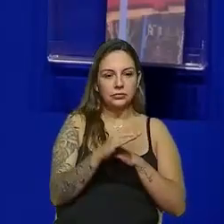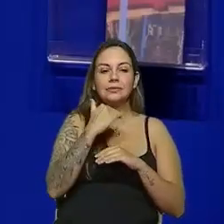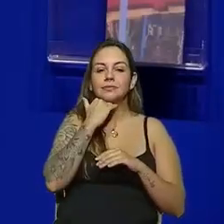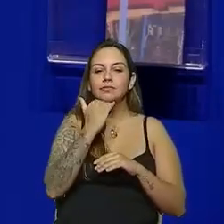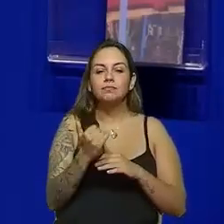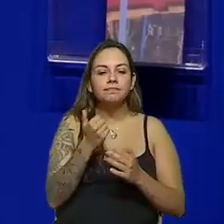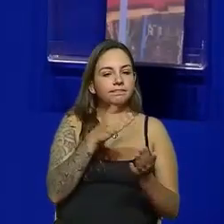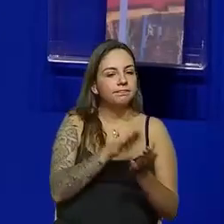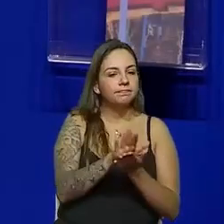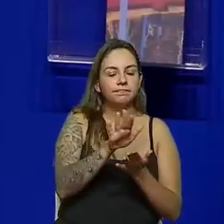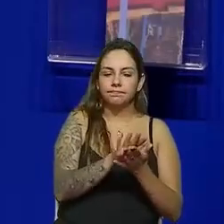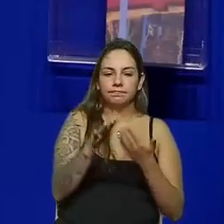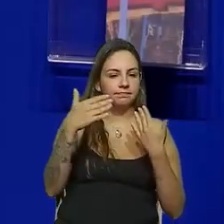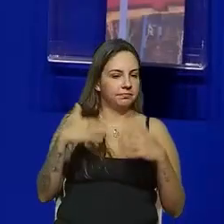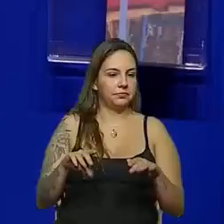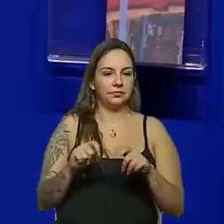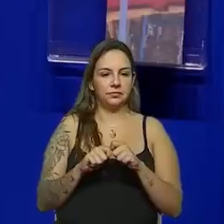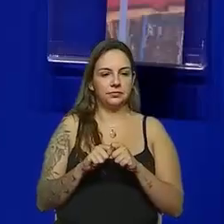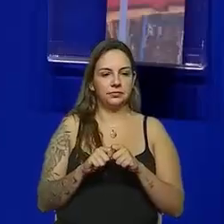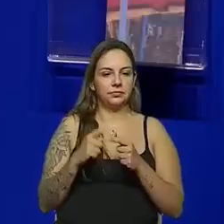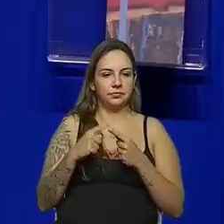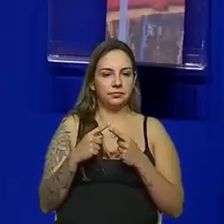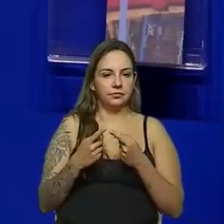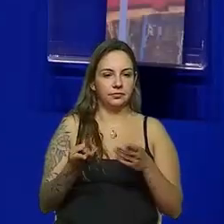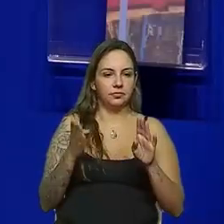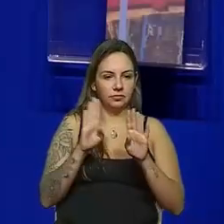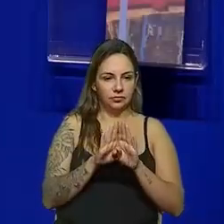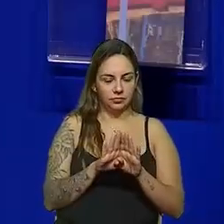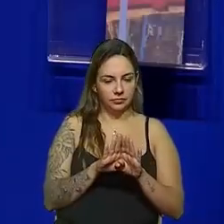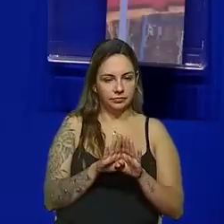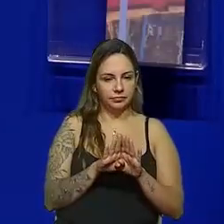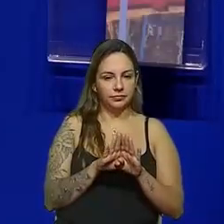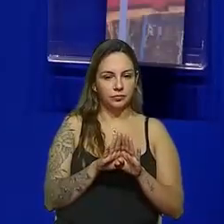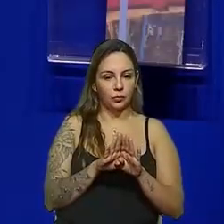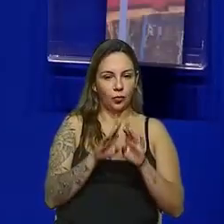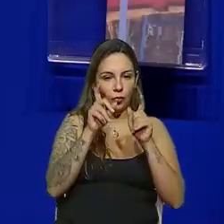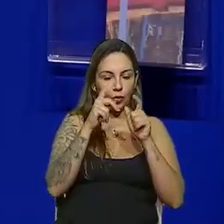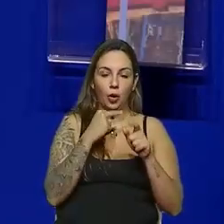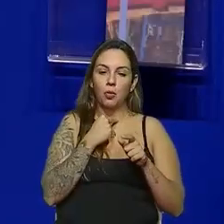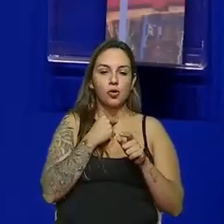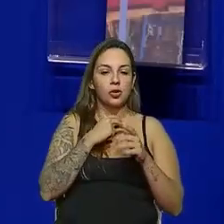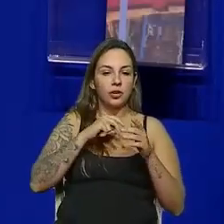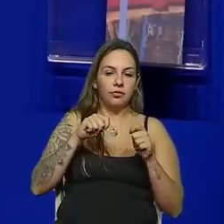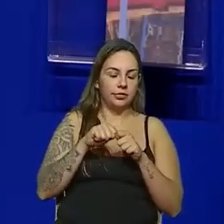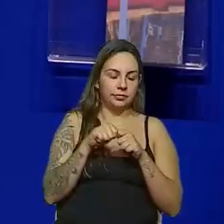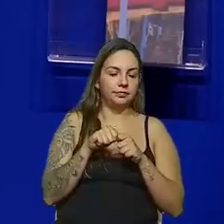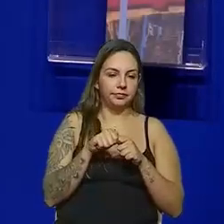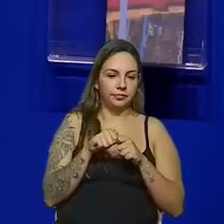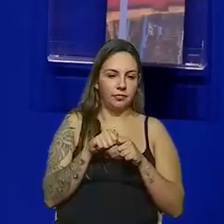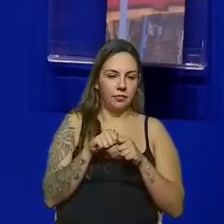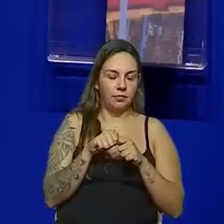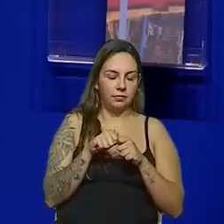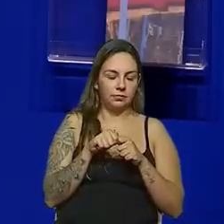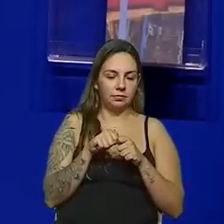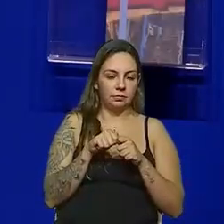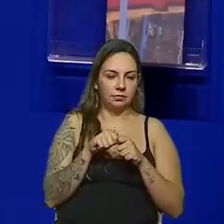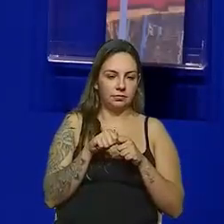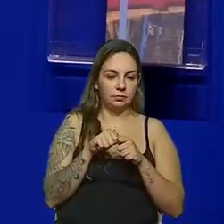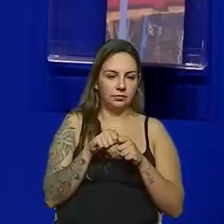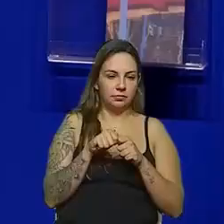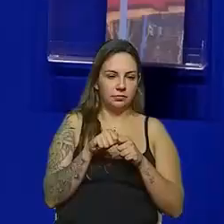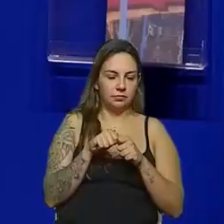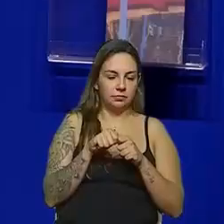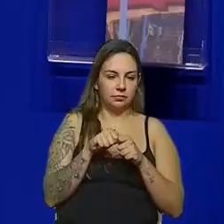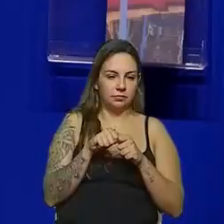Nenhum editor brasileiro quis, porque seria fechada a editora e presos o autor e o